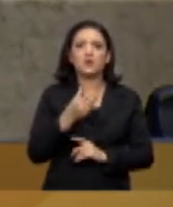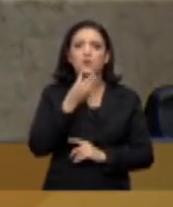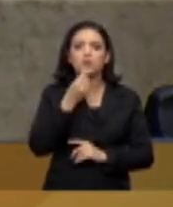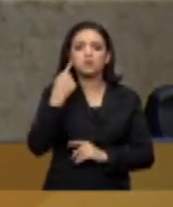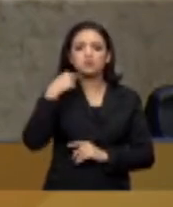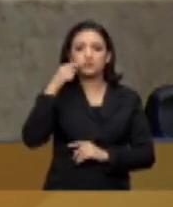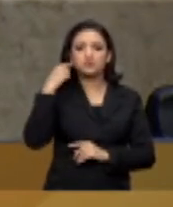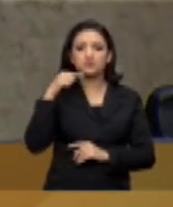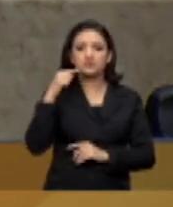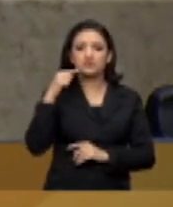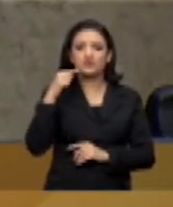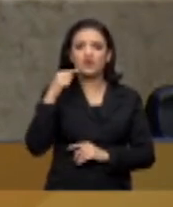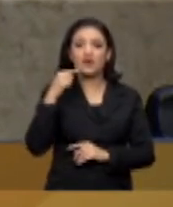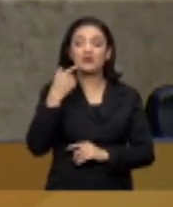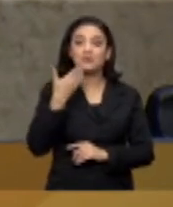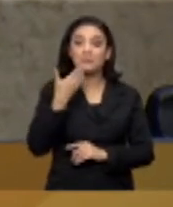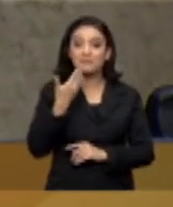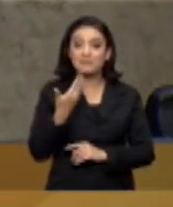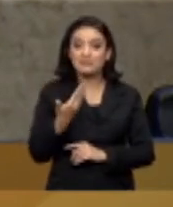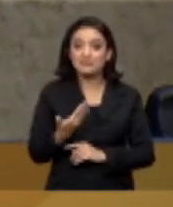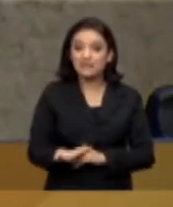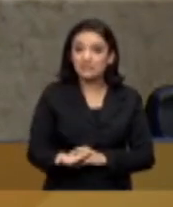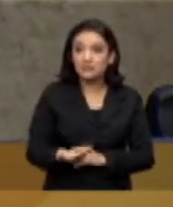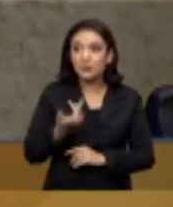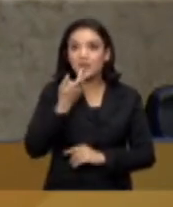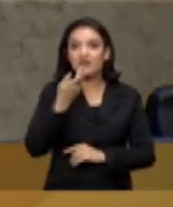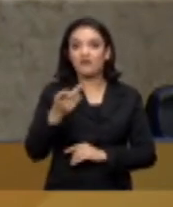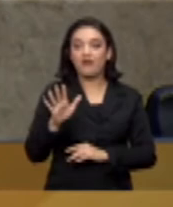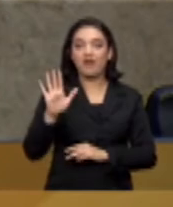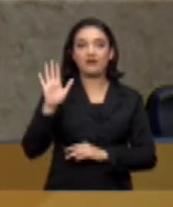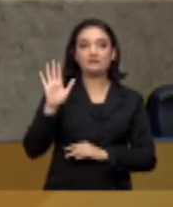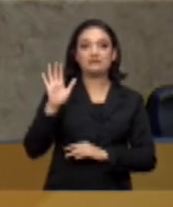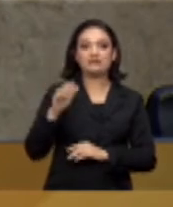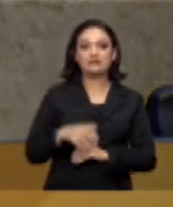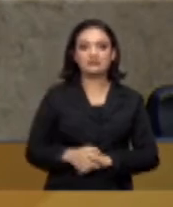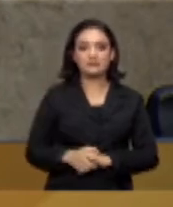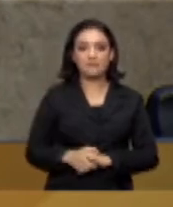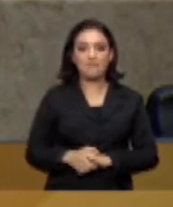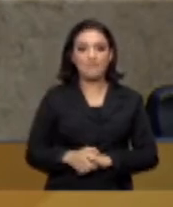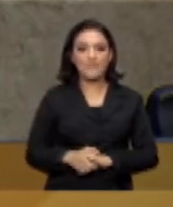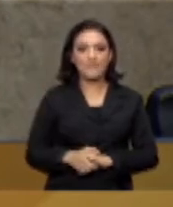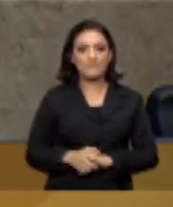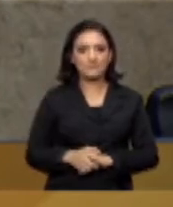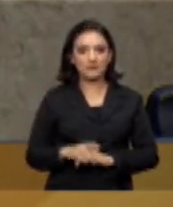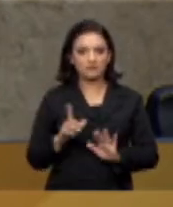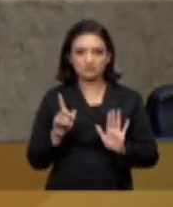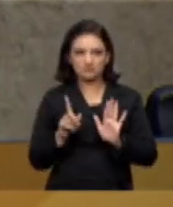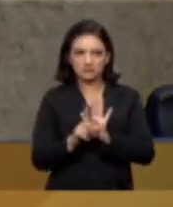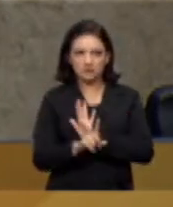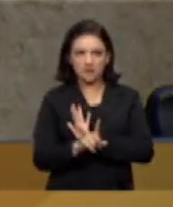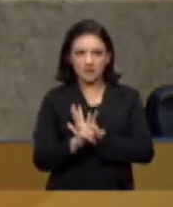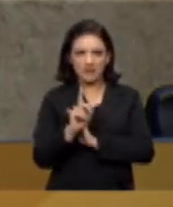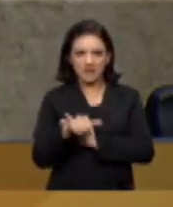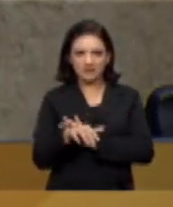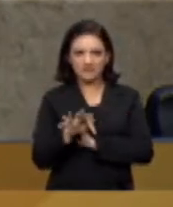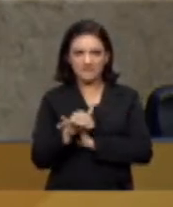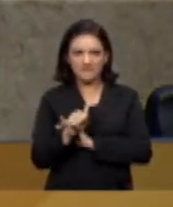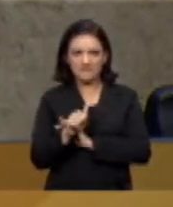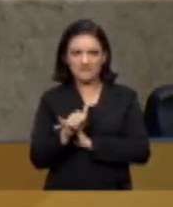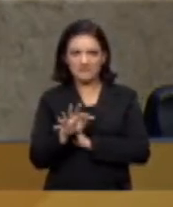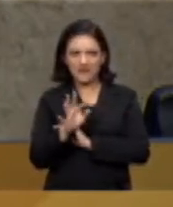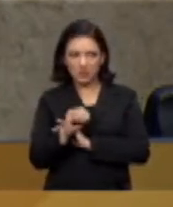doutor Taiguara, havia levantado a mão. Alguma questão de fato, doutor